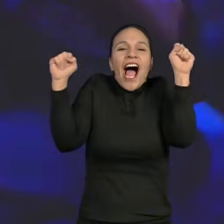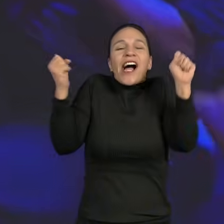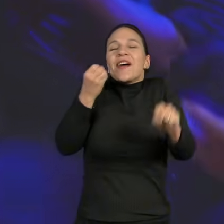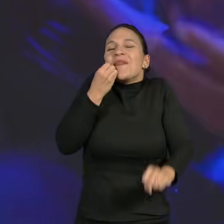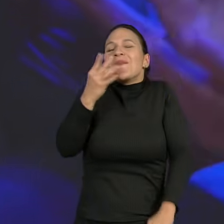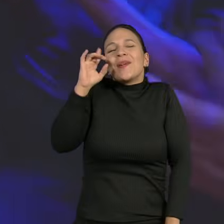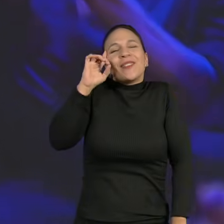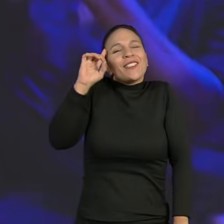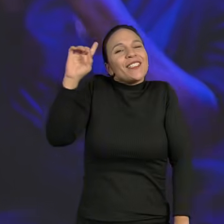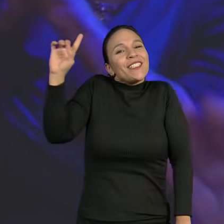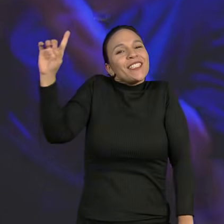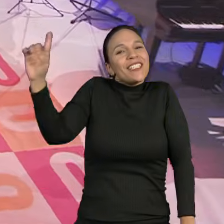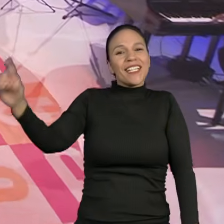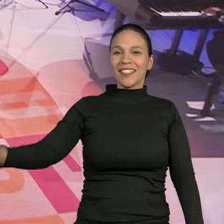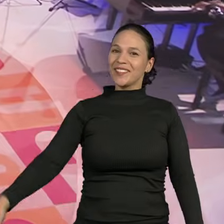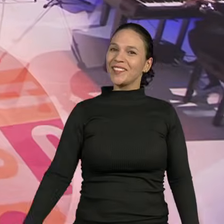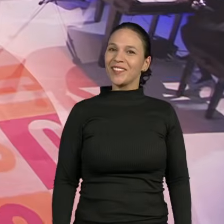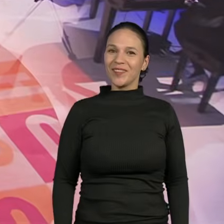Bom dia!